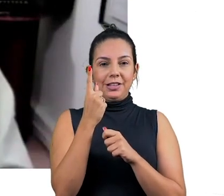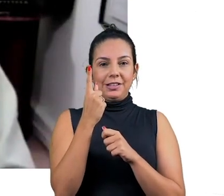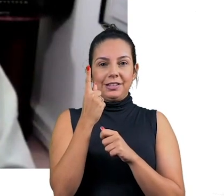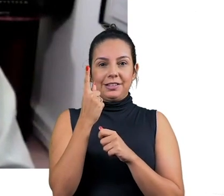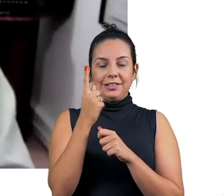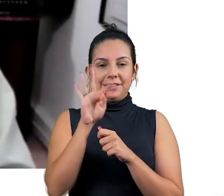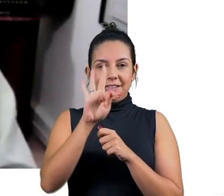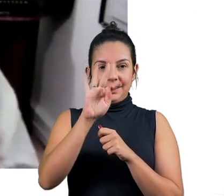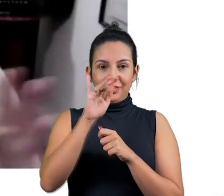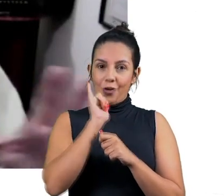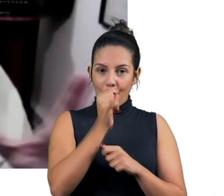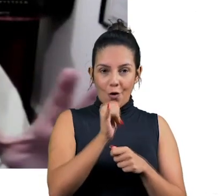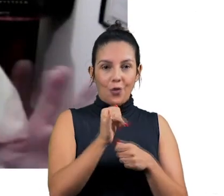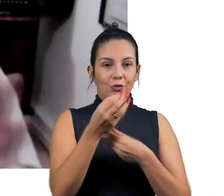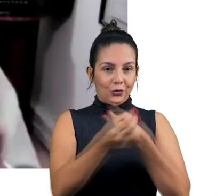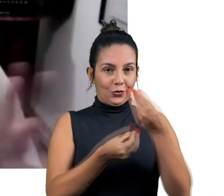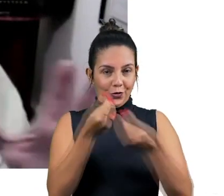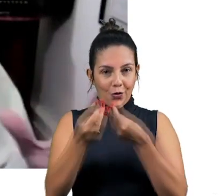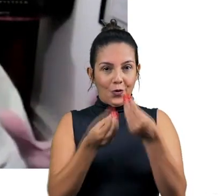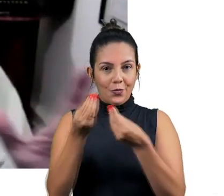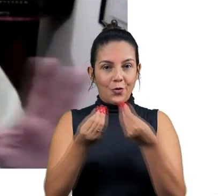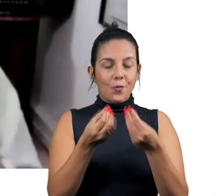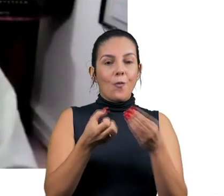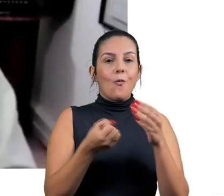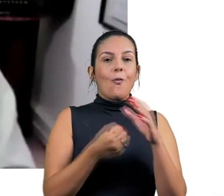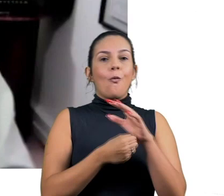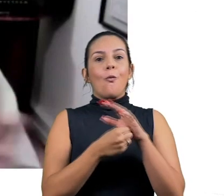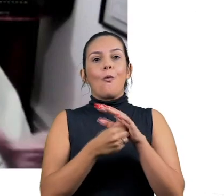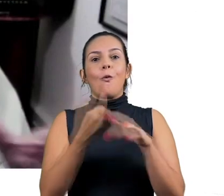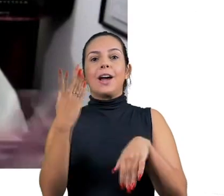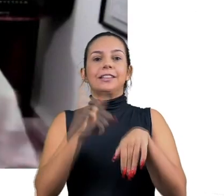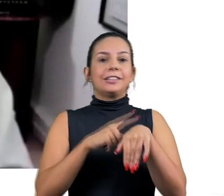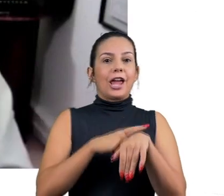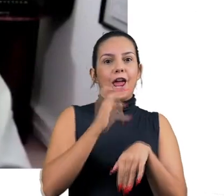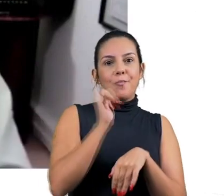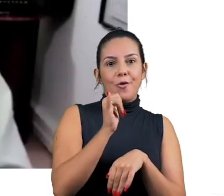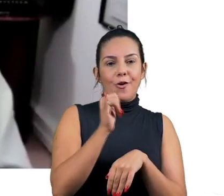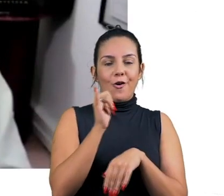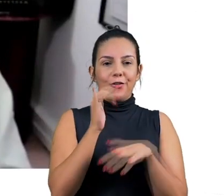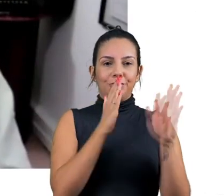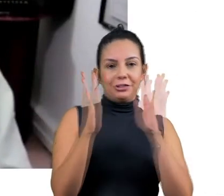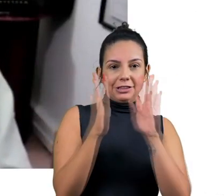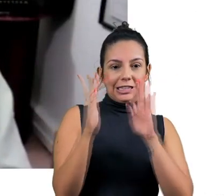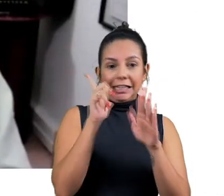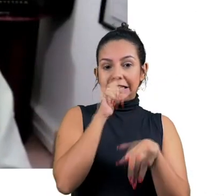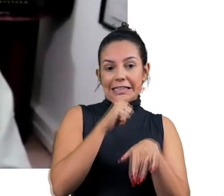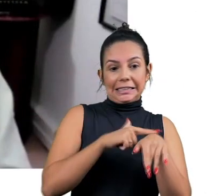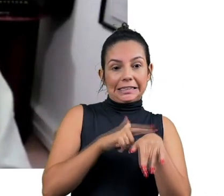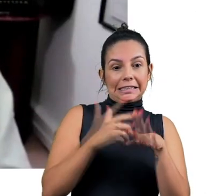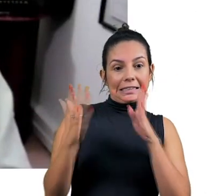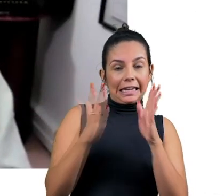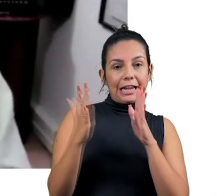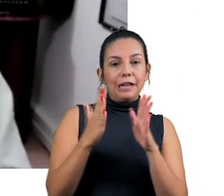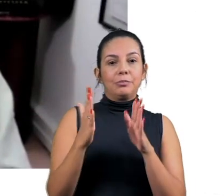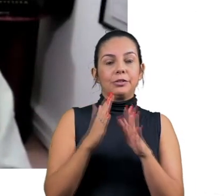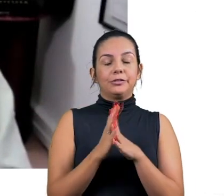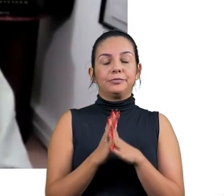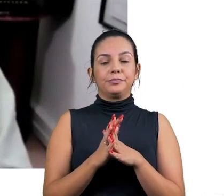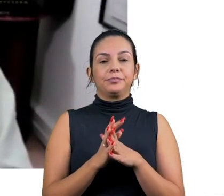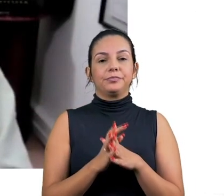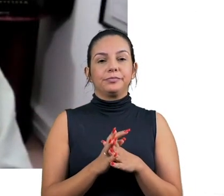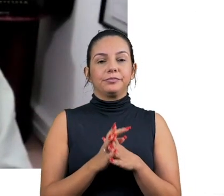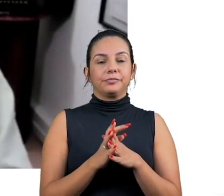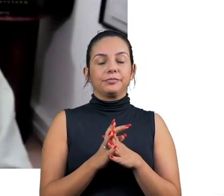a timeline do conto, né? Quanto tempo o conto duraria em termos de confinamento